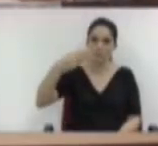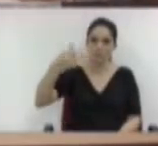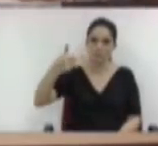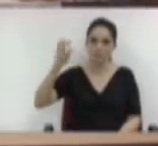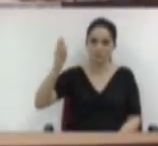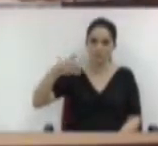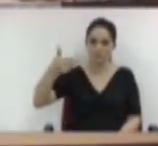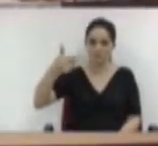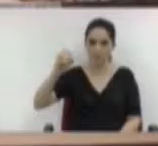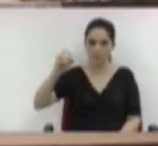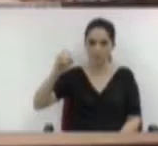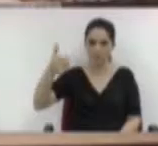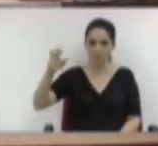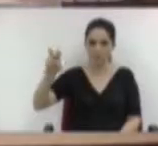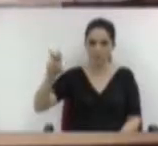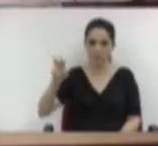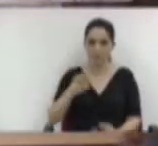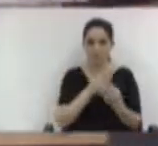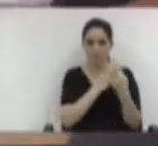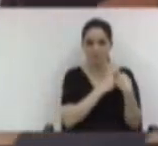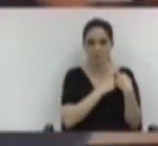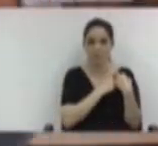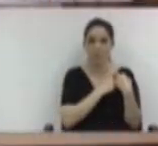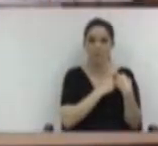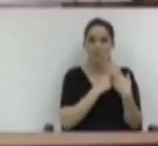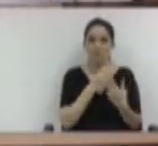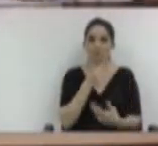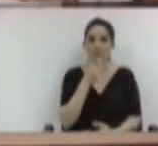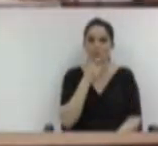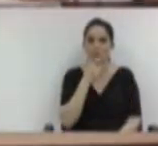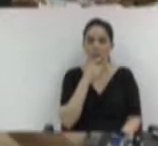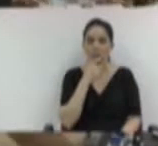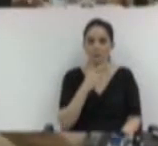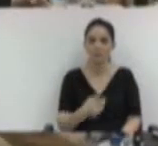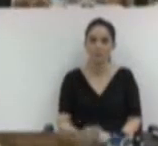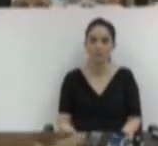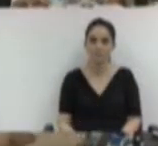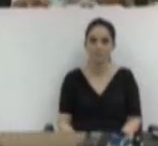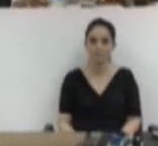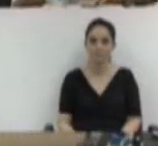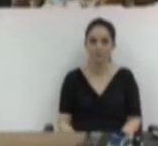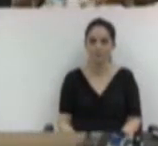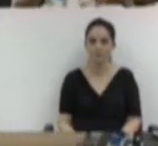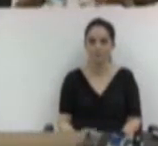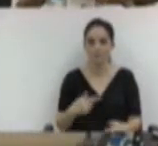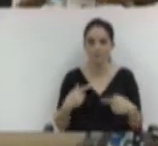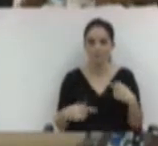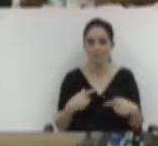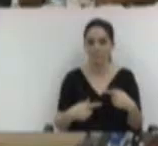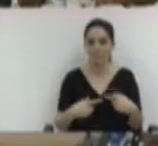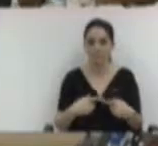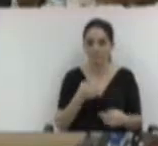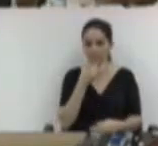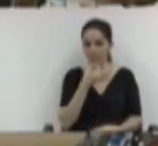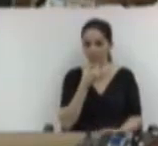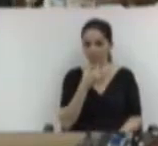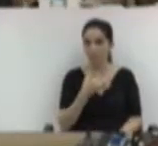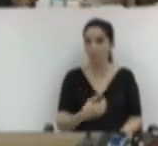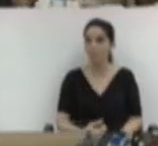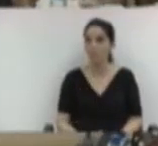931/2015, autor, vereadora professora Érica Monteiro. O requerimento número 931 está em